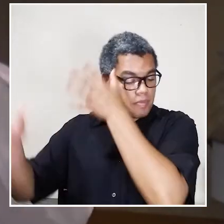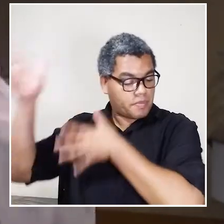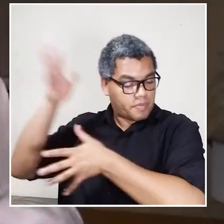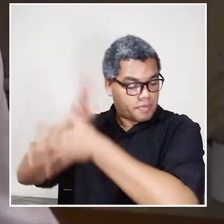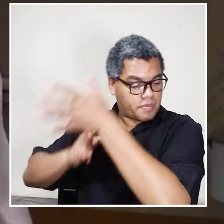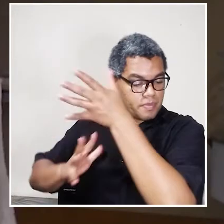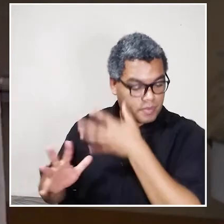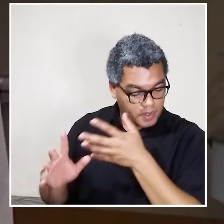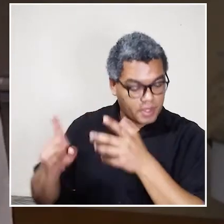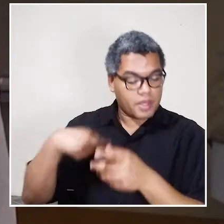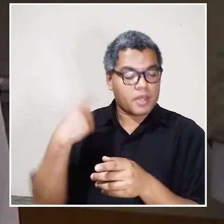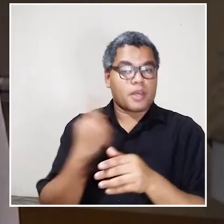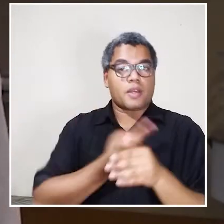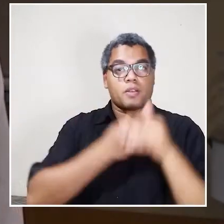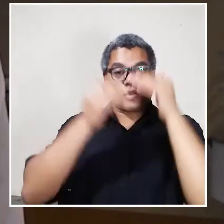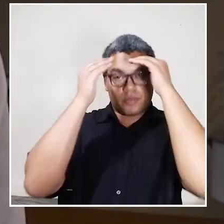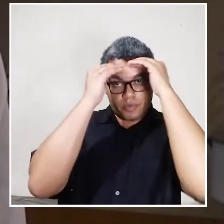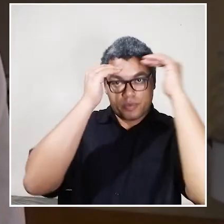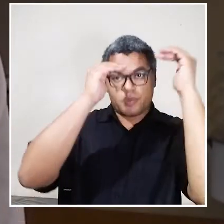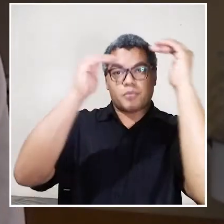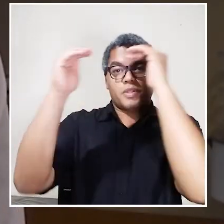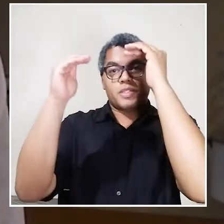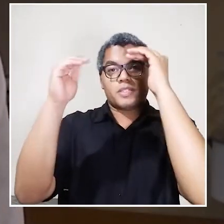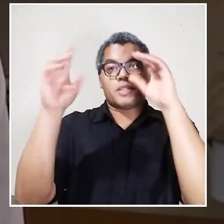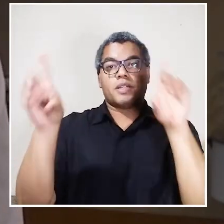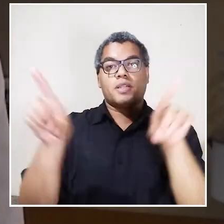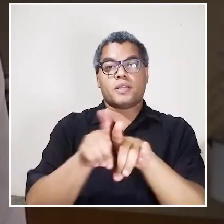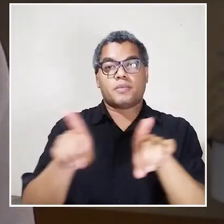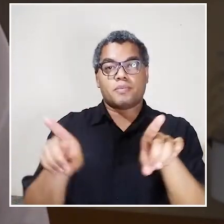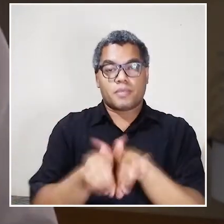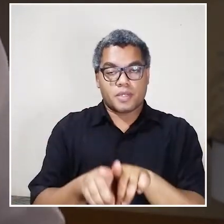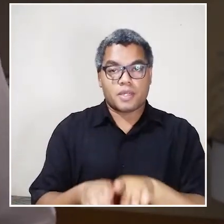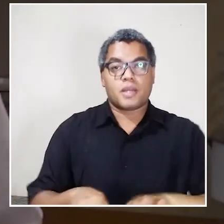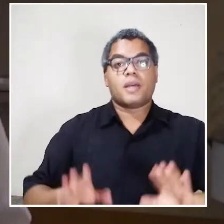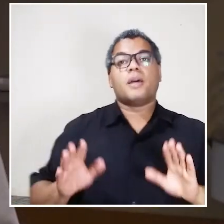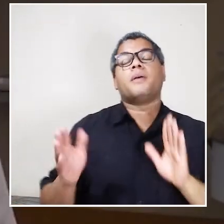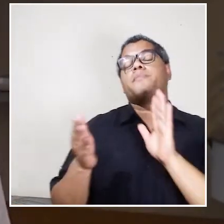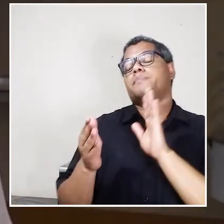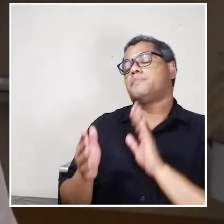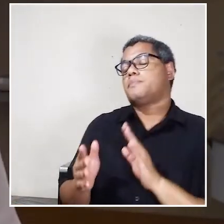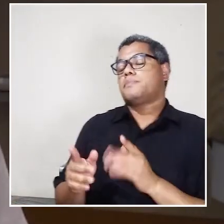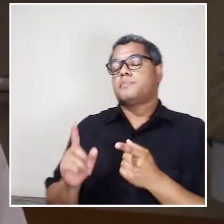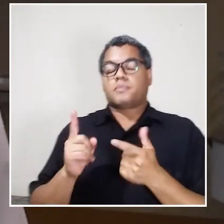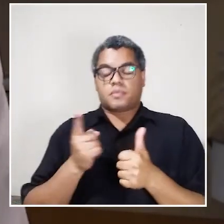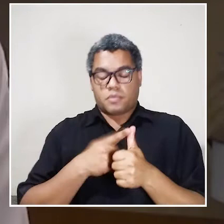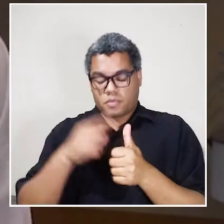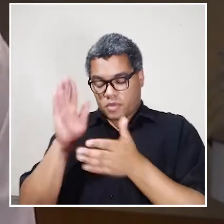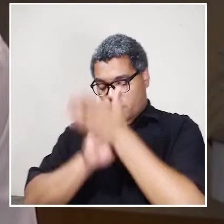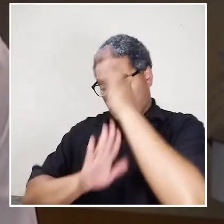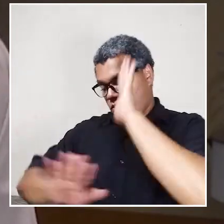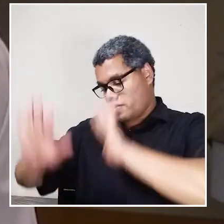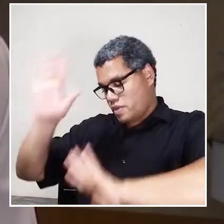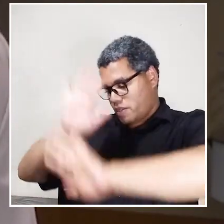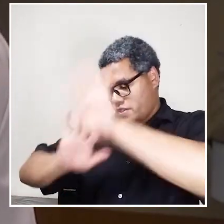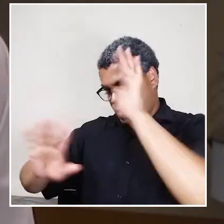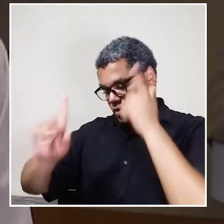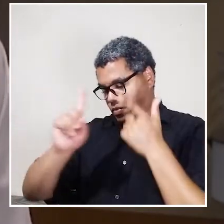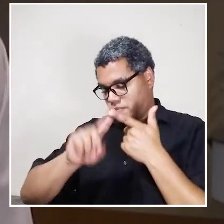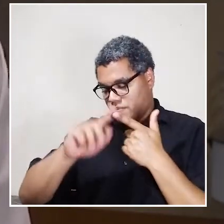vamos obedecê-la também. Adoração, contrição,